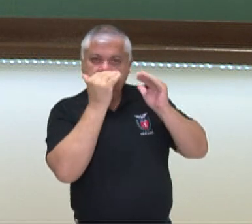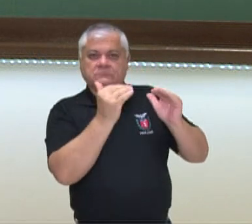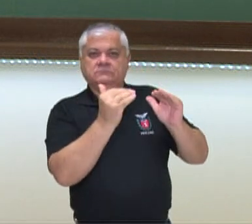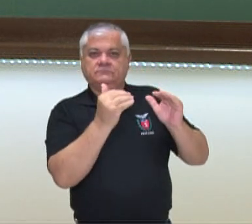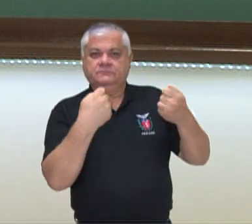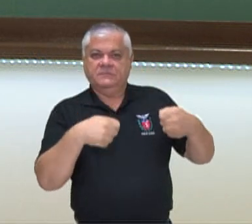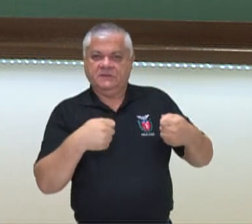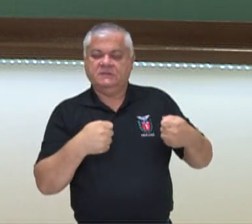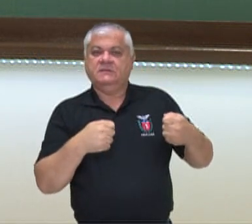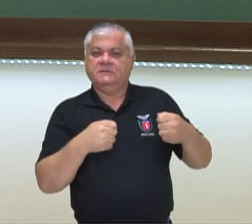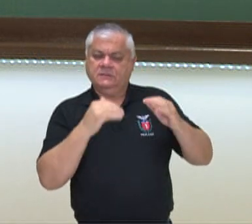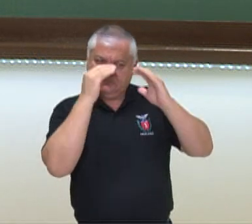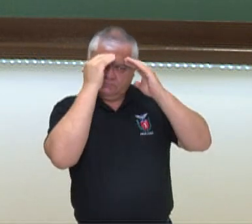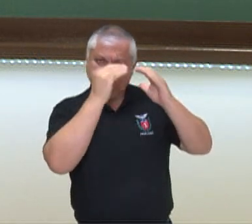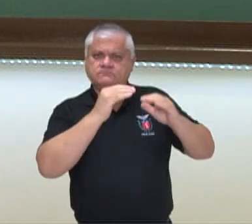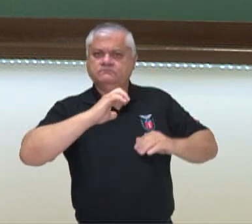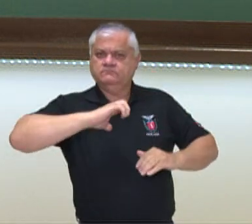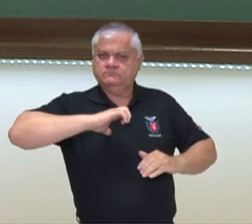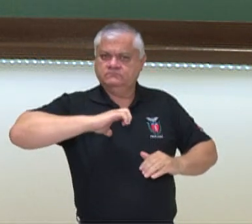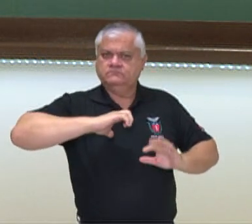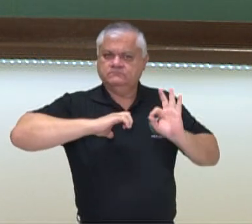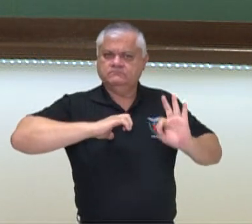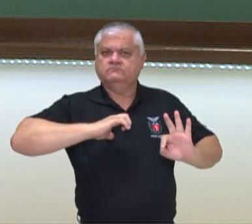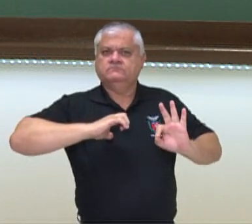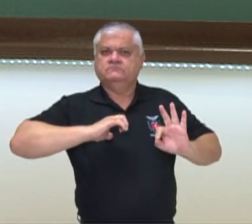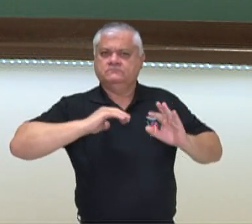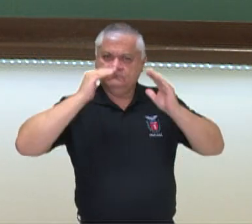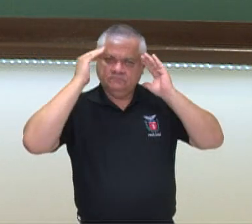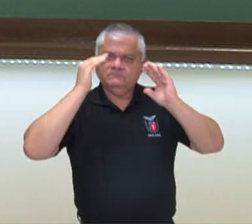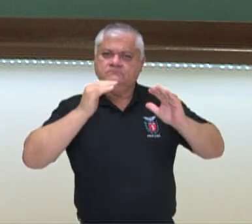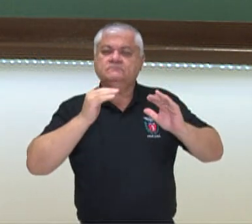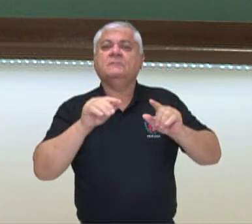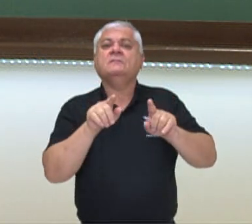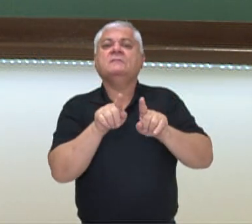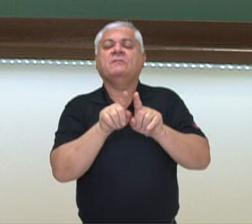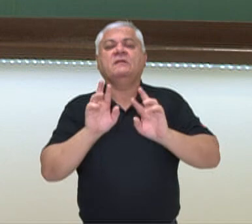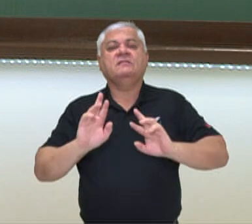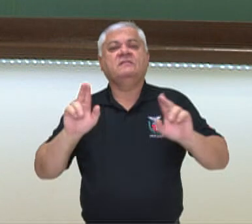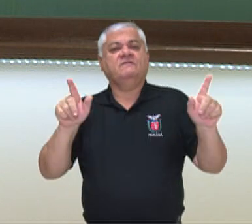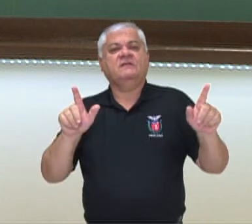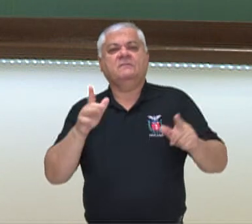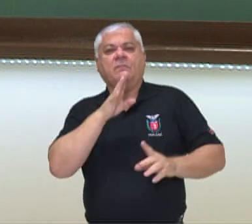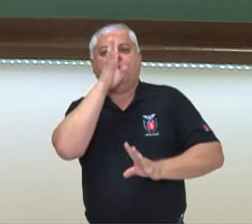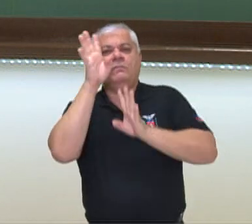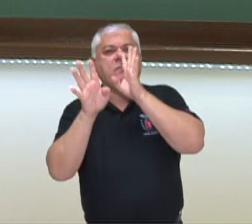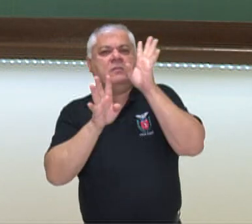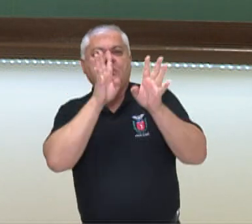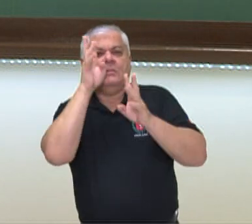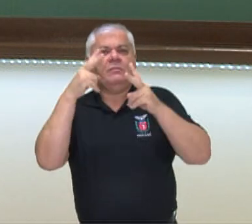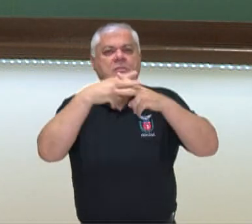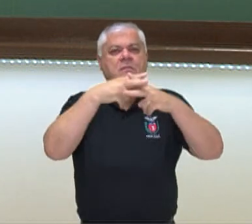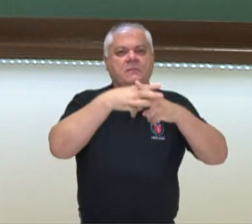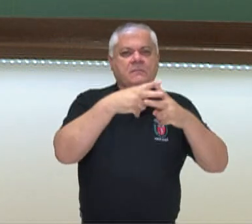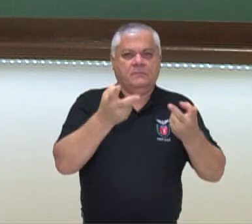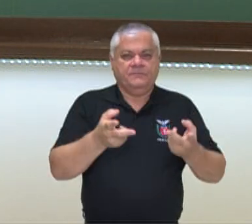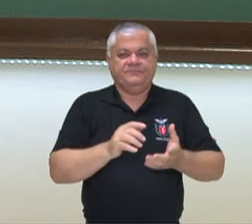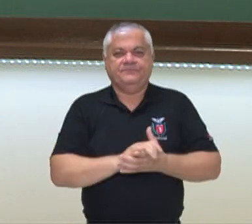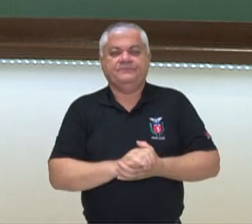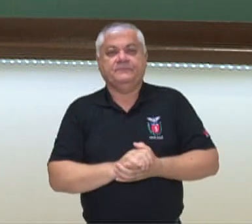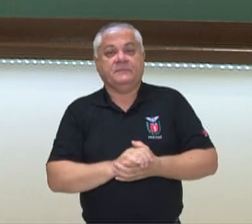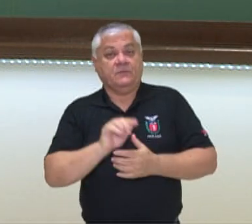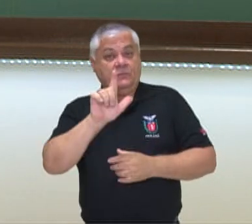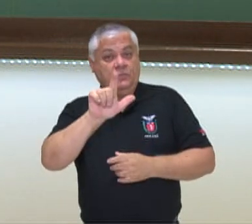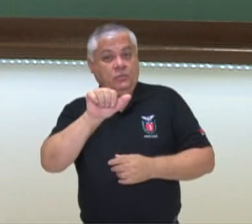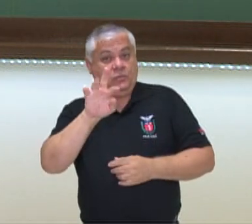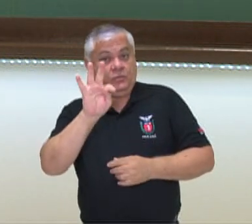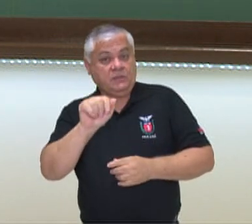um padrão ético que eles devem cumprir, diferente de quem briga aí pela rua. Então,